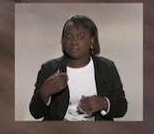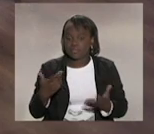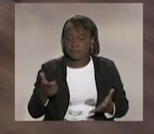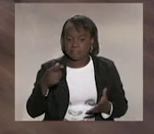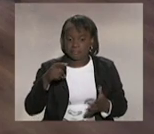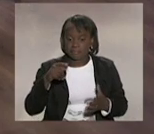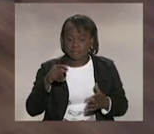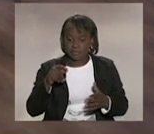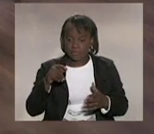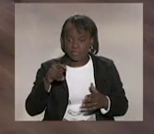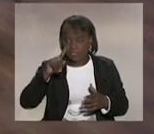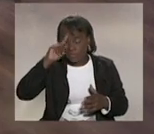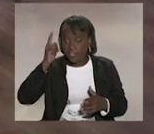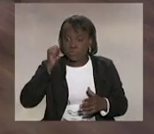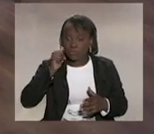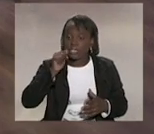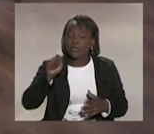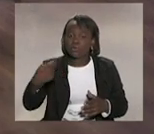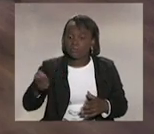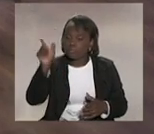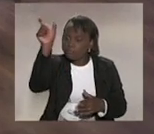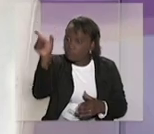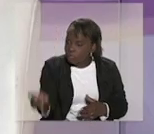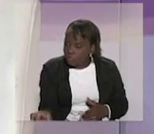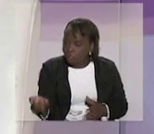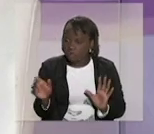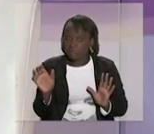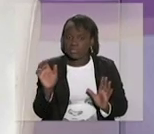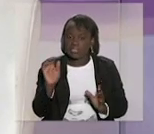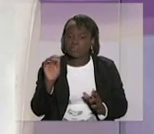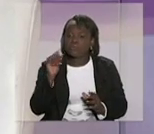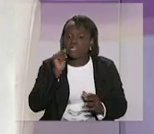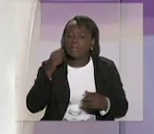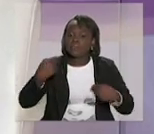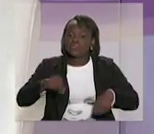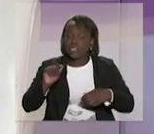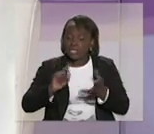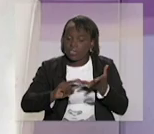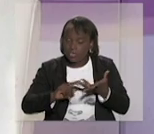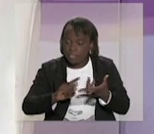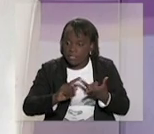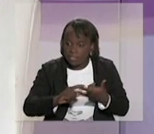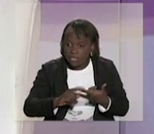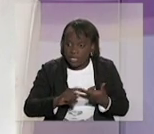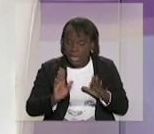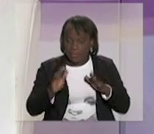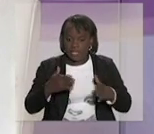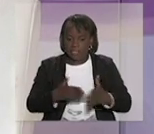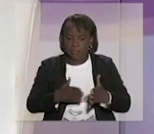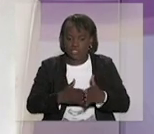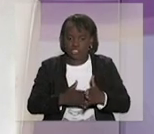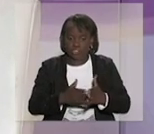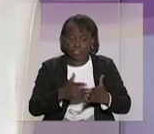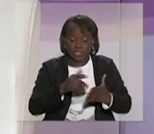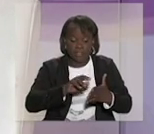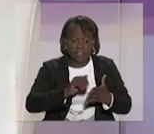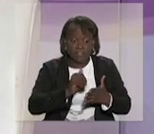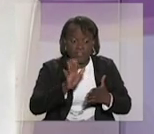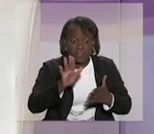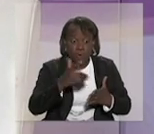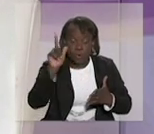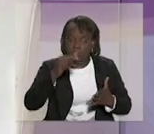partir do momento que você cria um conceito de mulher, né, a construção do que é ser mulher é muito limitada na